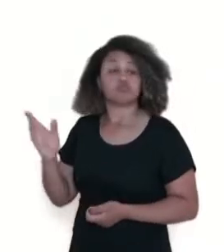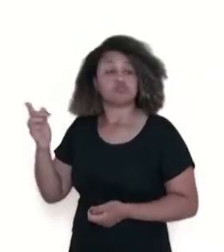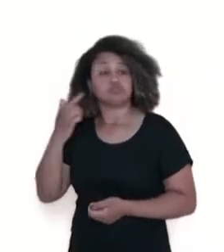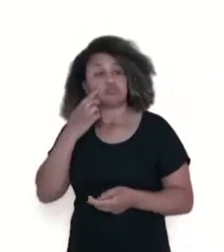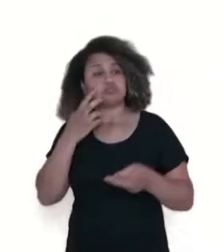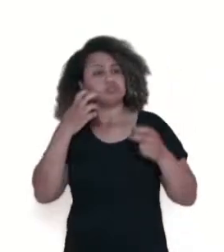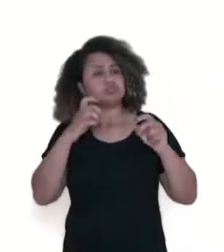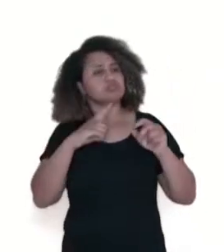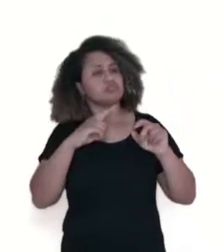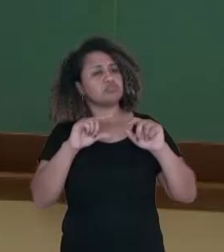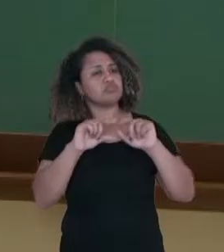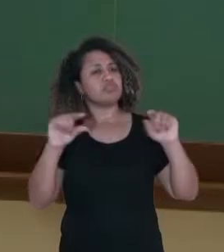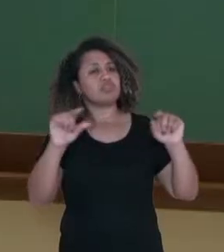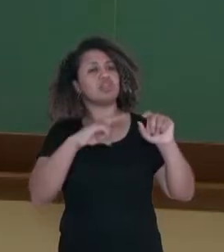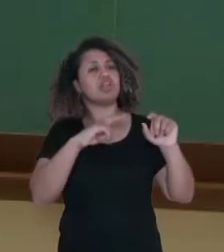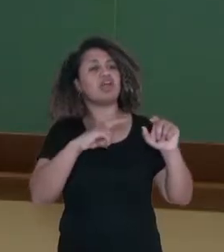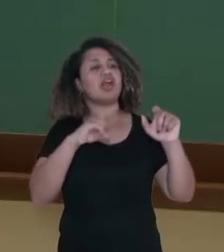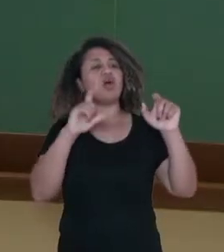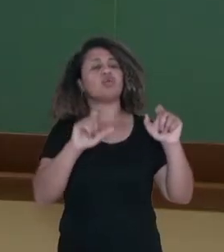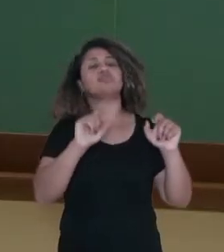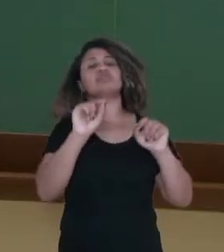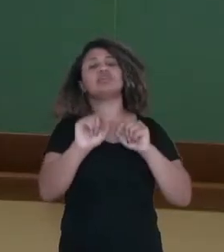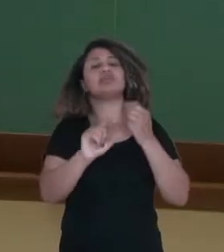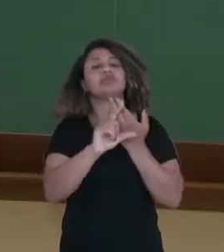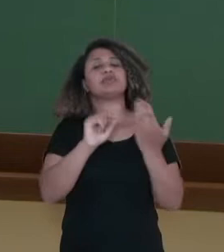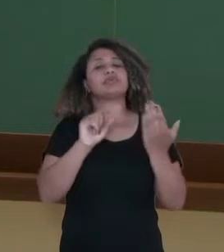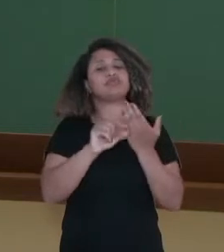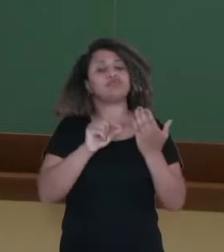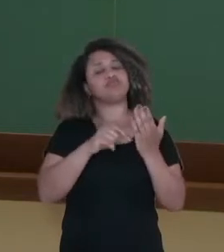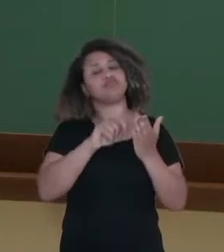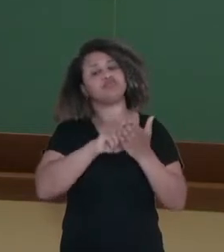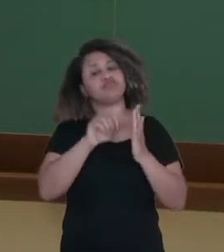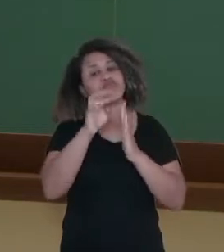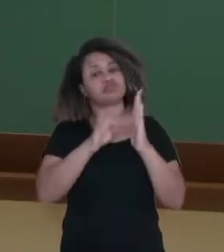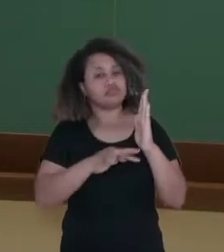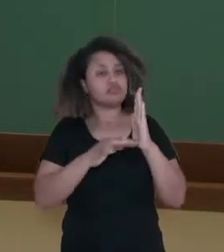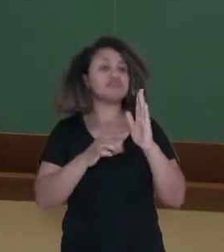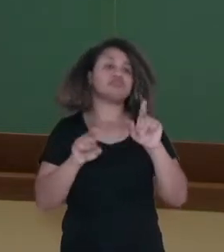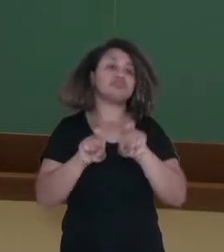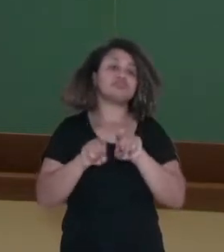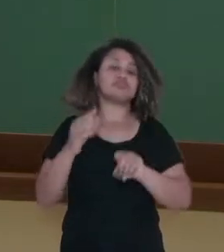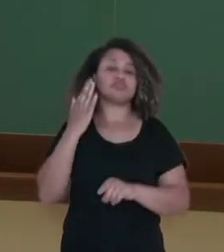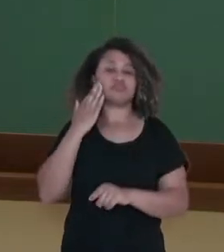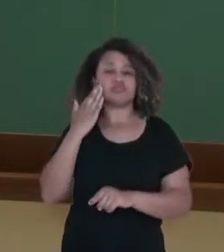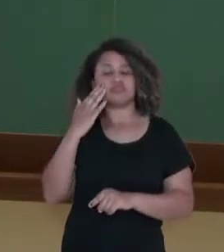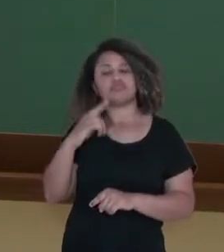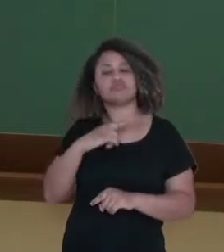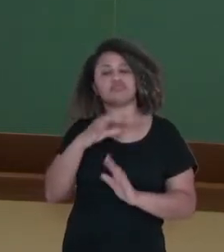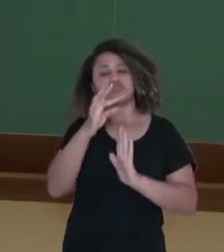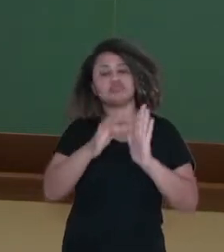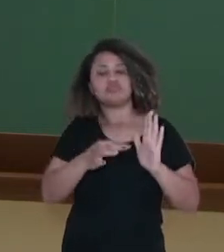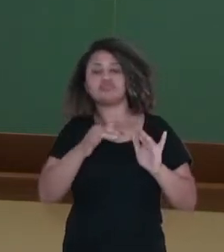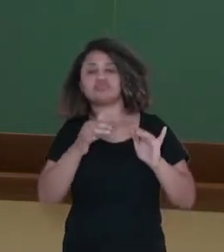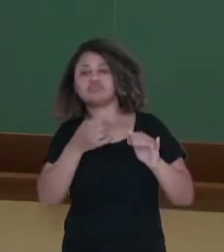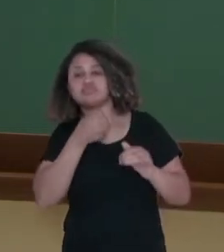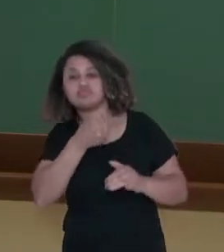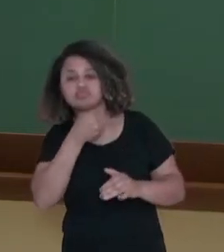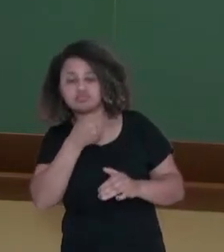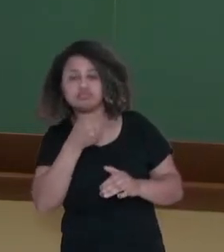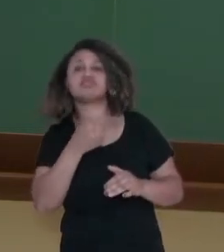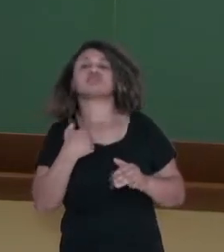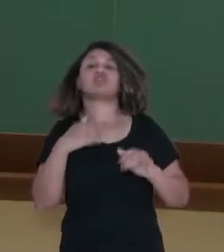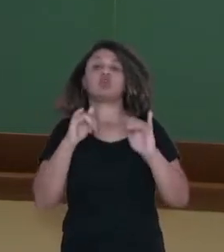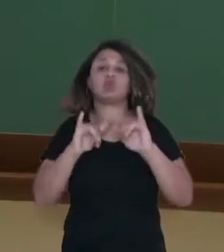a fonte ali de onde foi tirado, quem escreveu, porque nós sabemos que tem reportagem, notícias ali que são chamadas de fake